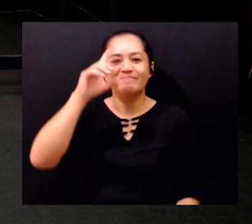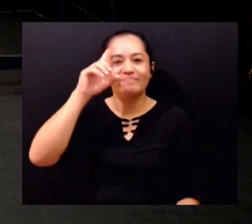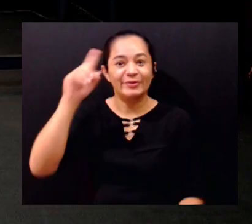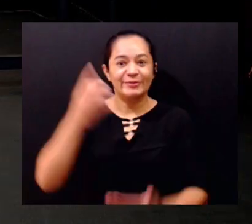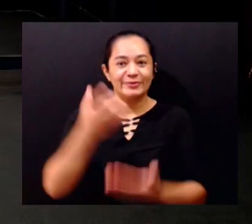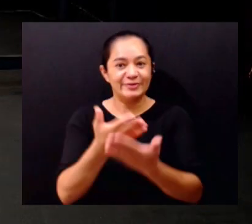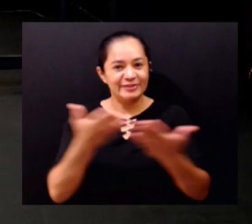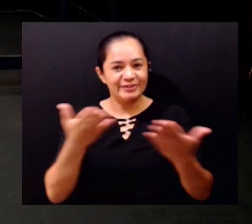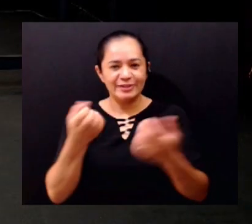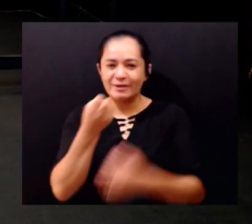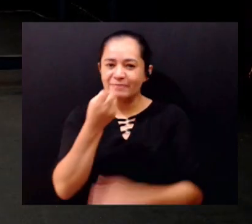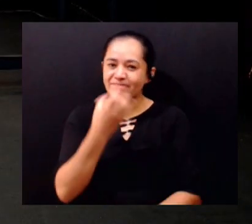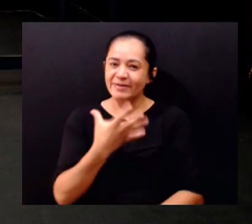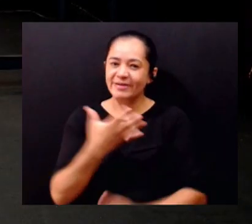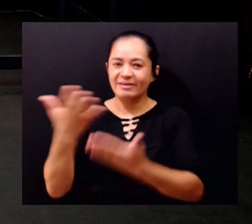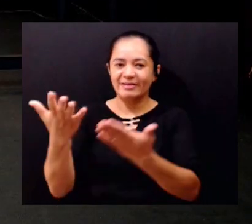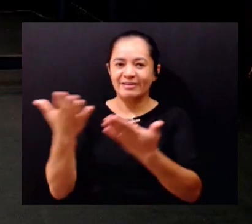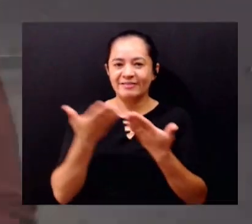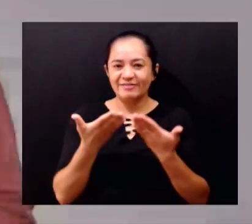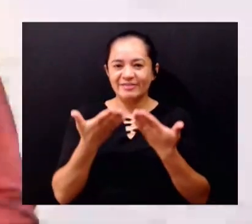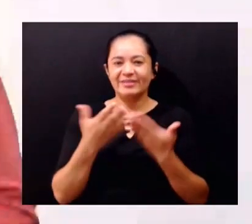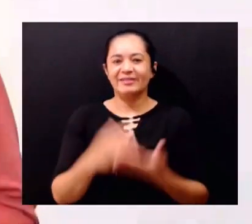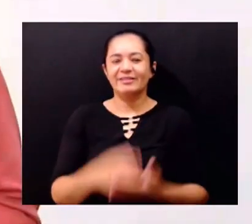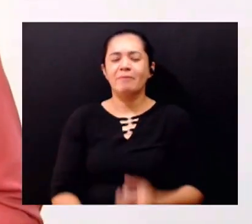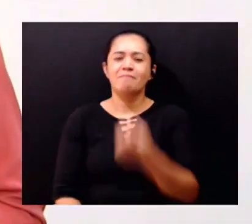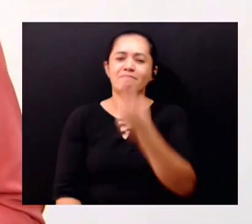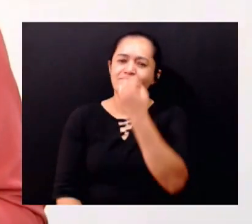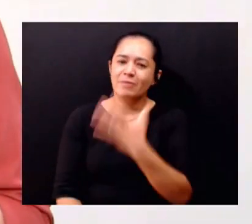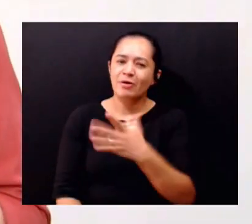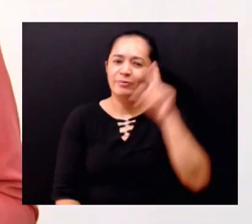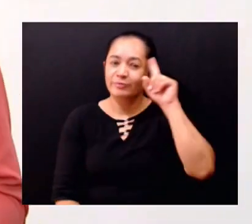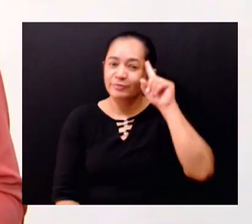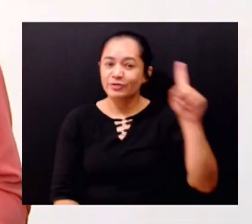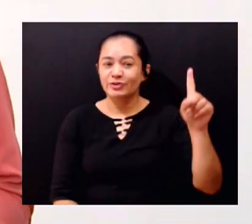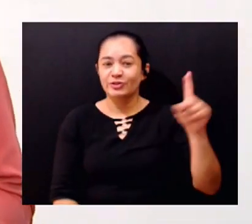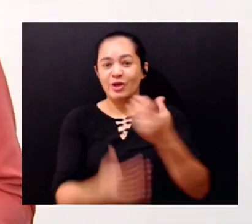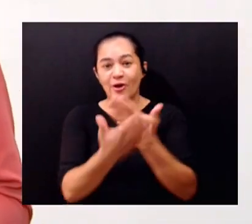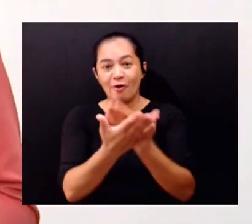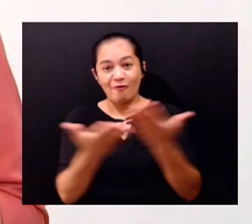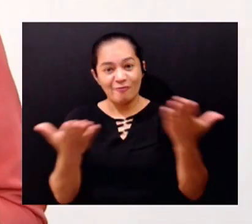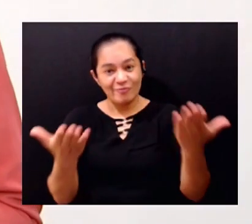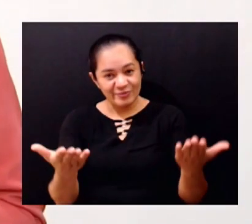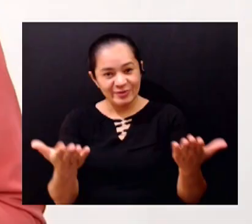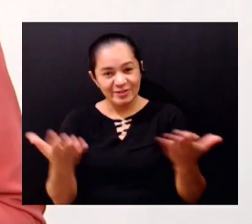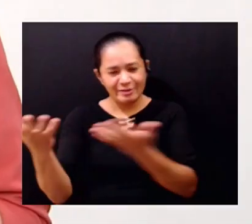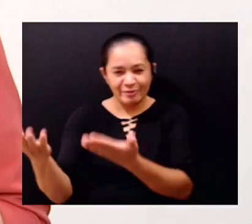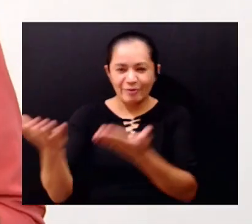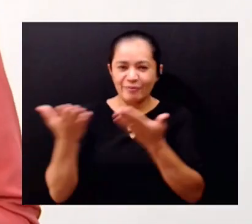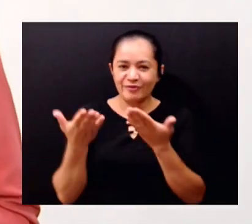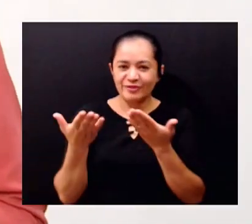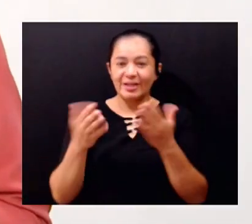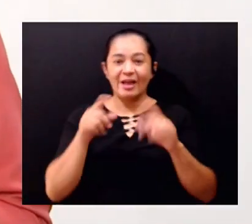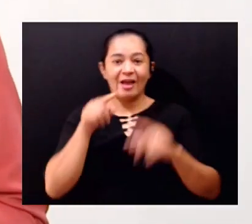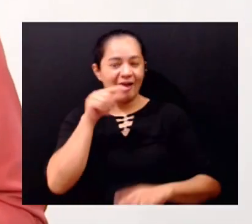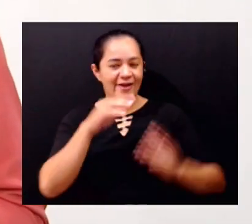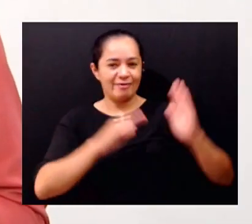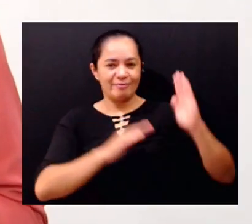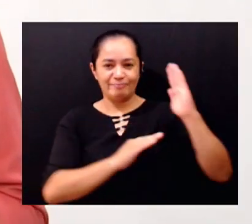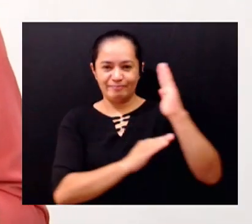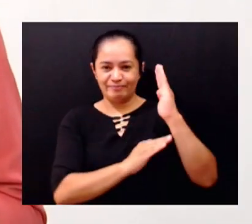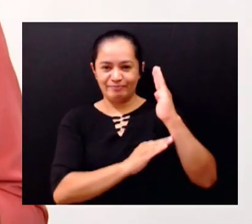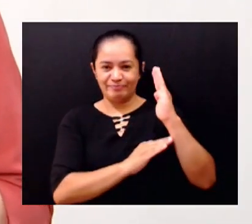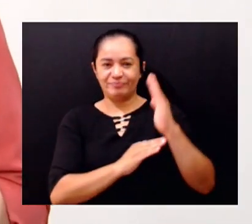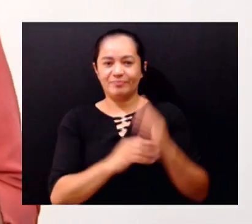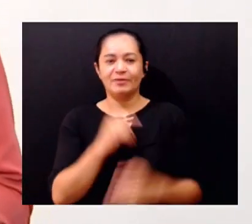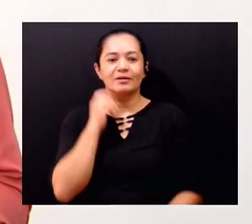bem-vinda. Bom dia, Rúbia. Bom dia para todos os nossos convidados aí do Estúdio Câmara. Pois é, Rúbia, e para celebrar essa